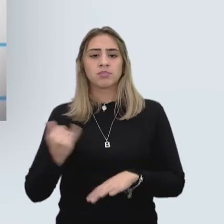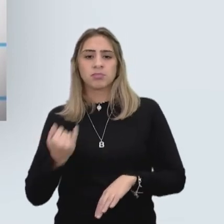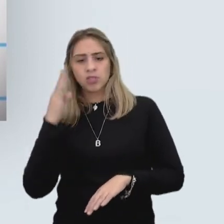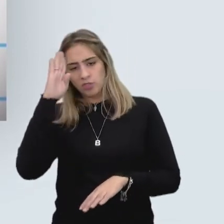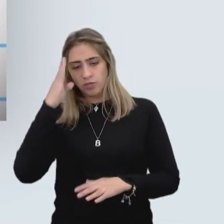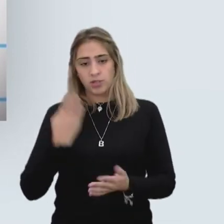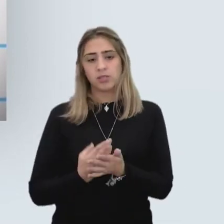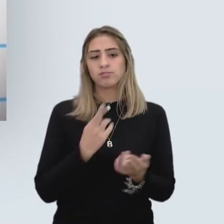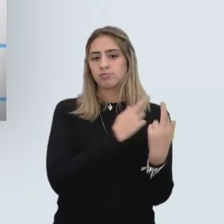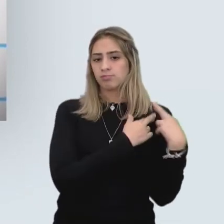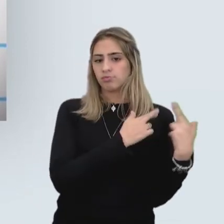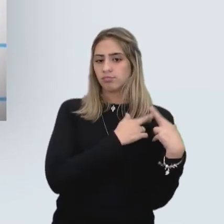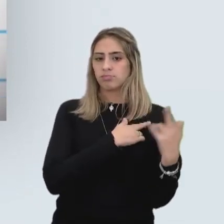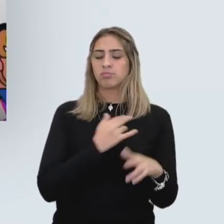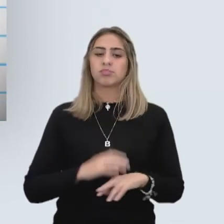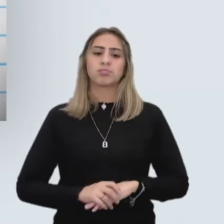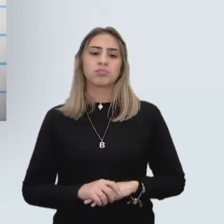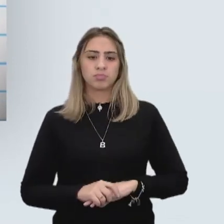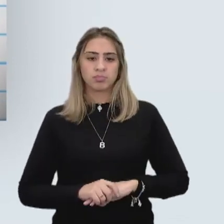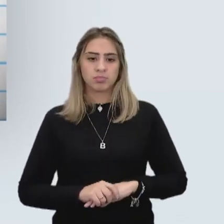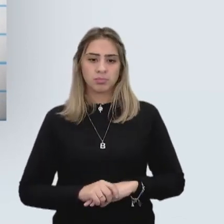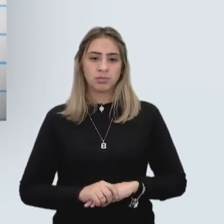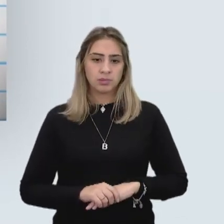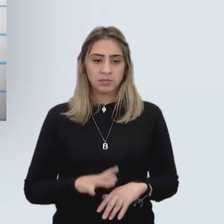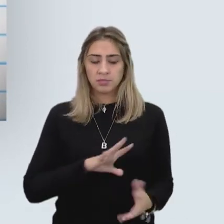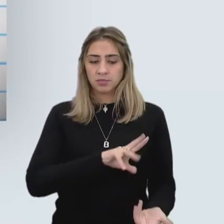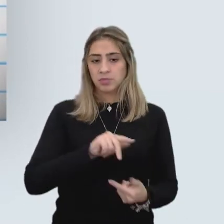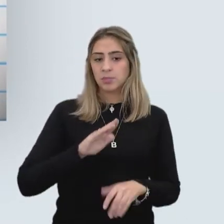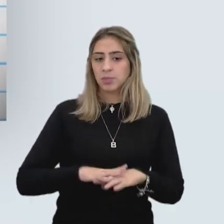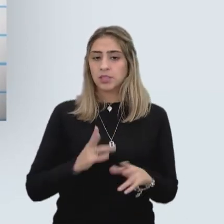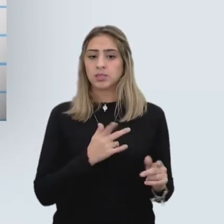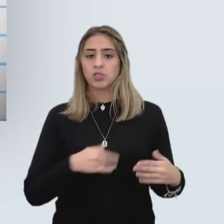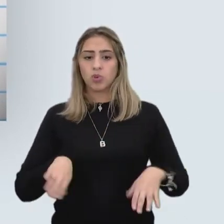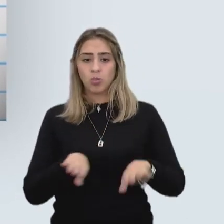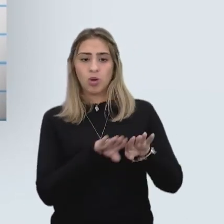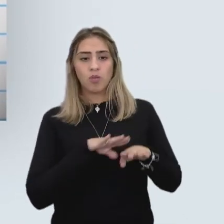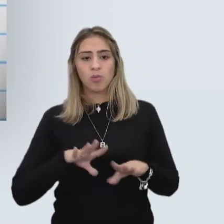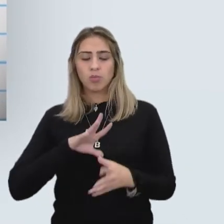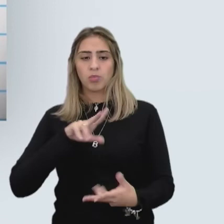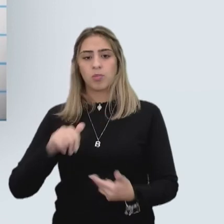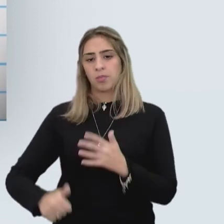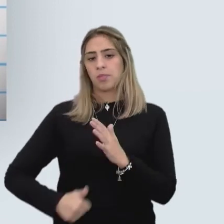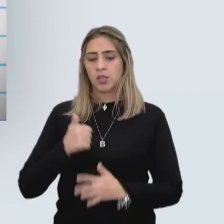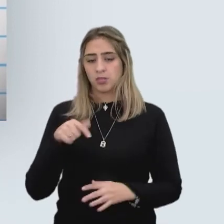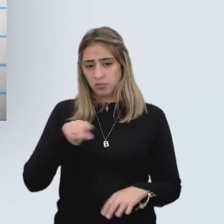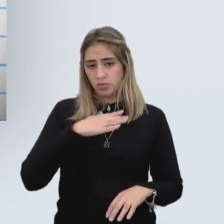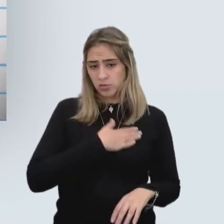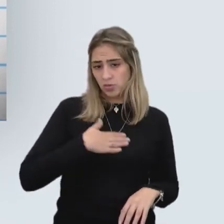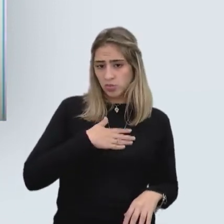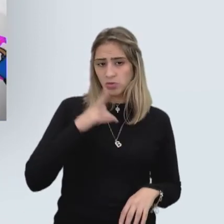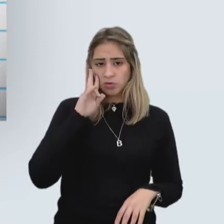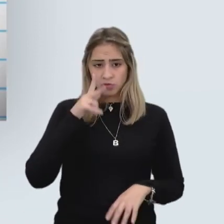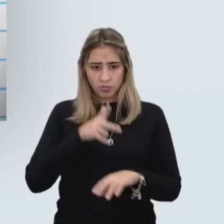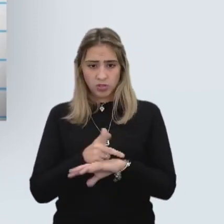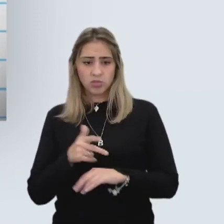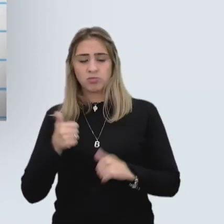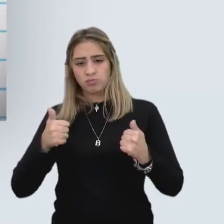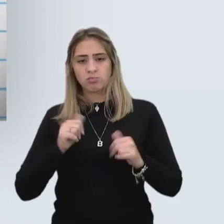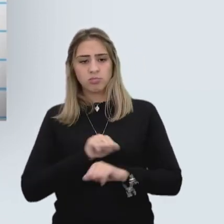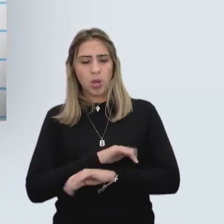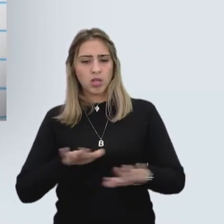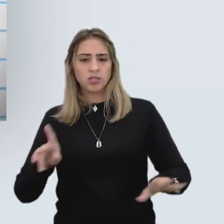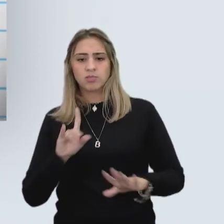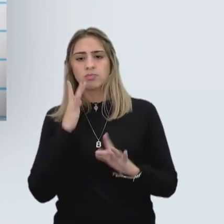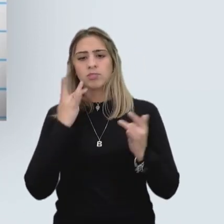confiáveis, responsáveis e legítimas. Um mundo com mais igualdade é um mundo melhor. Se você gostou do vídeo, curta e compartilhe, e não